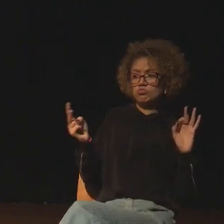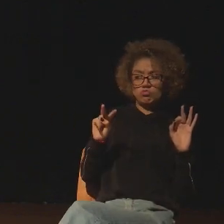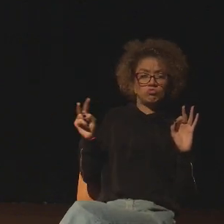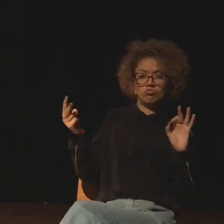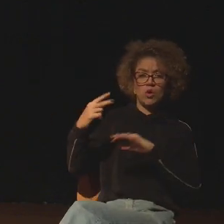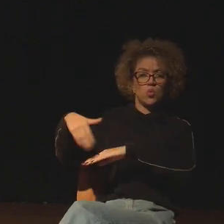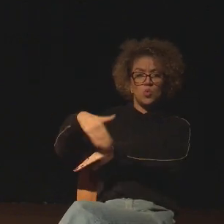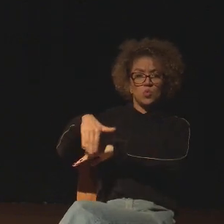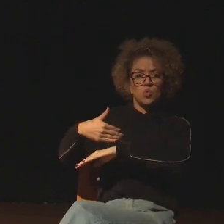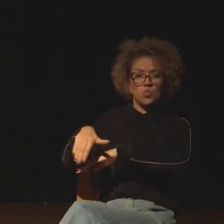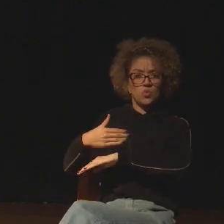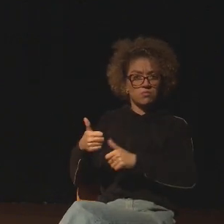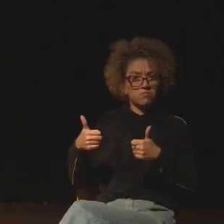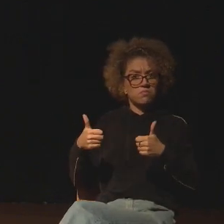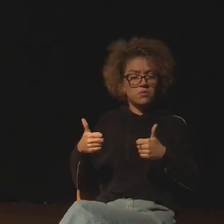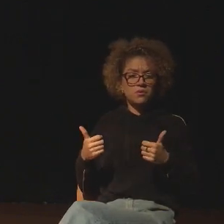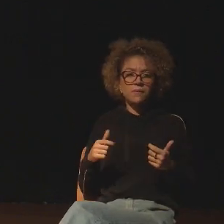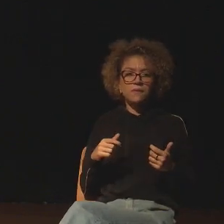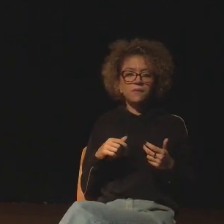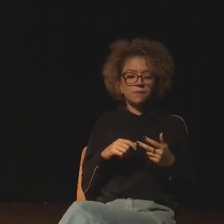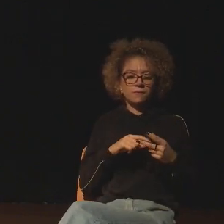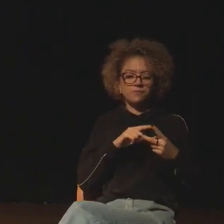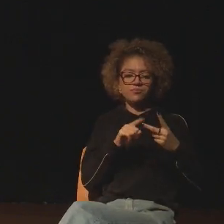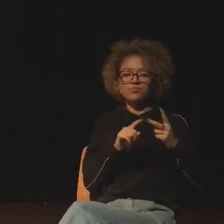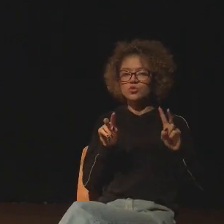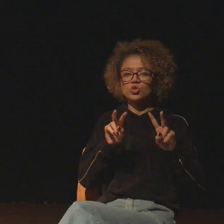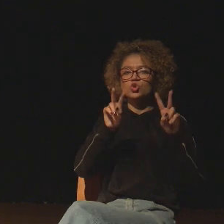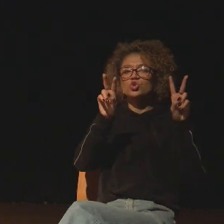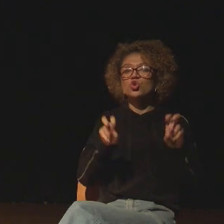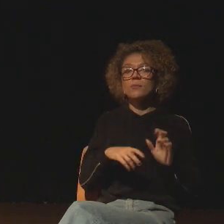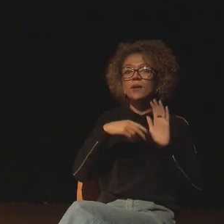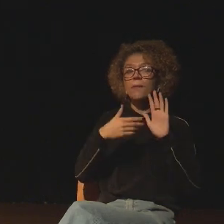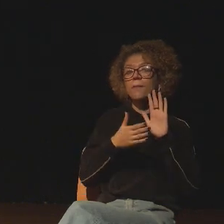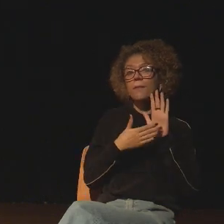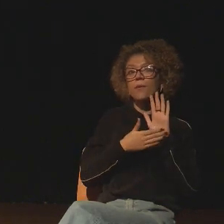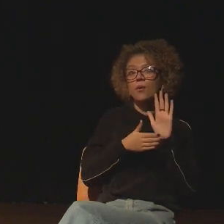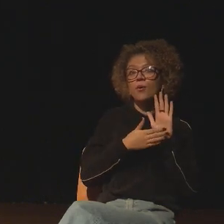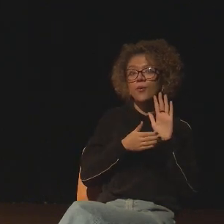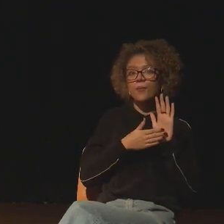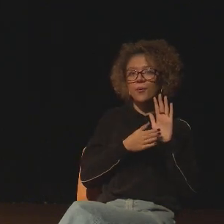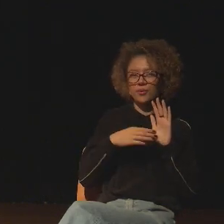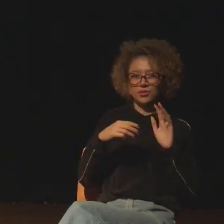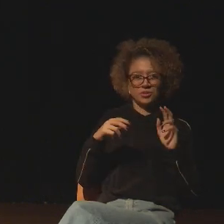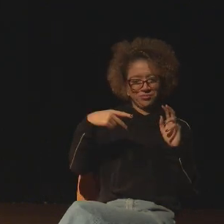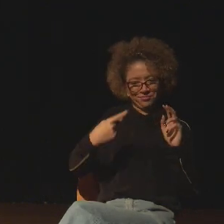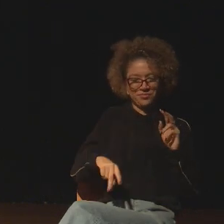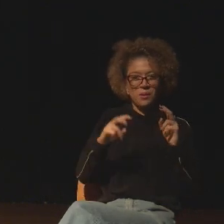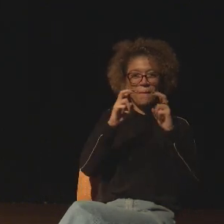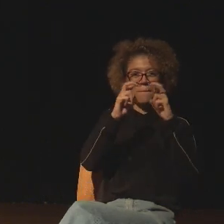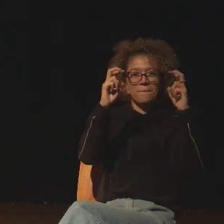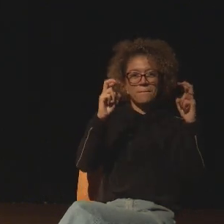os trechos. E sobre a proposta especificamente apresentada pelo MASP,